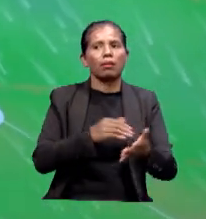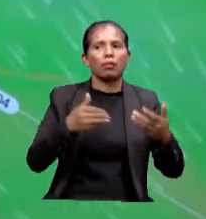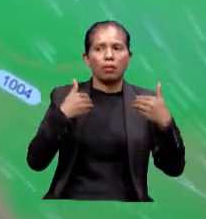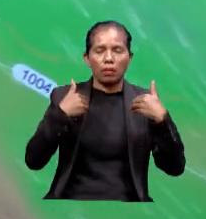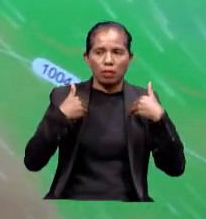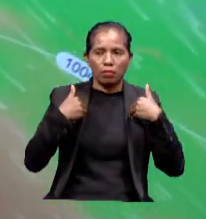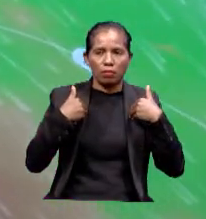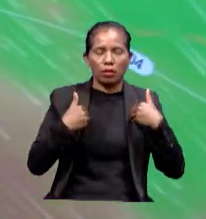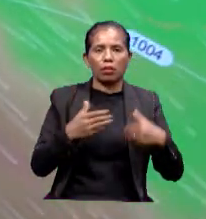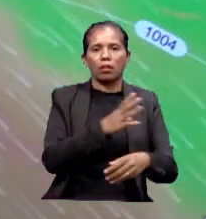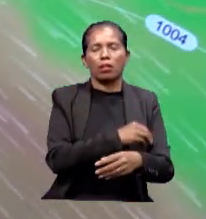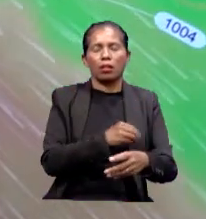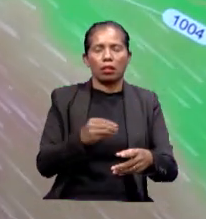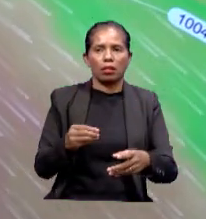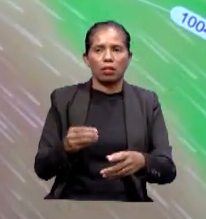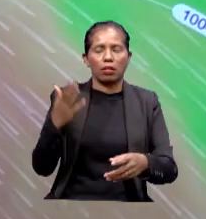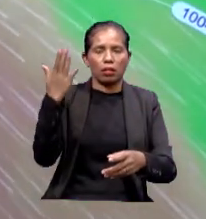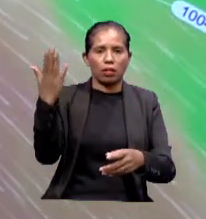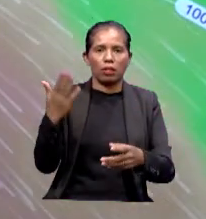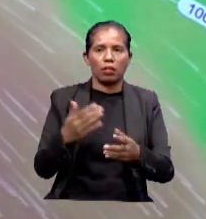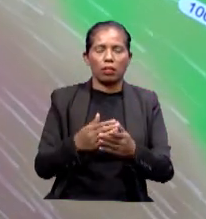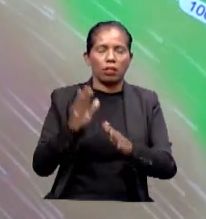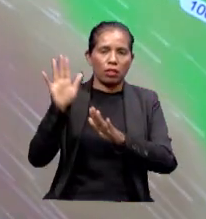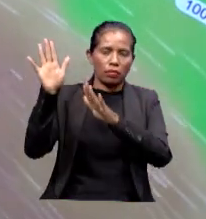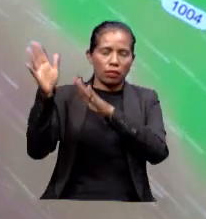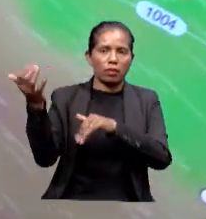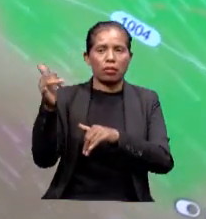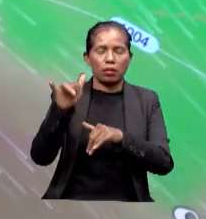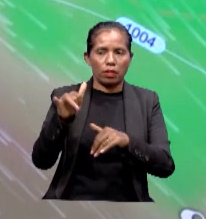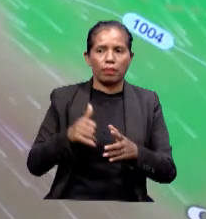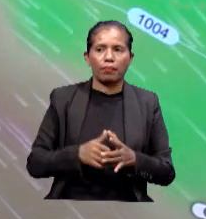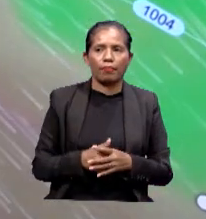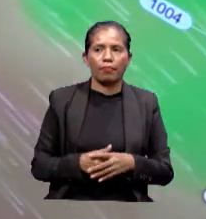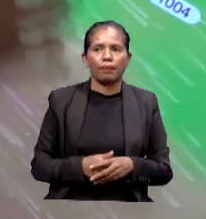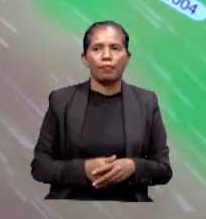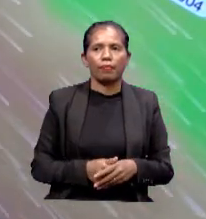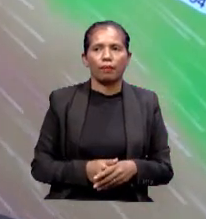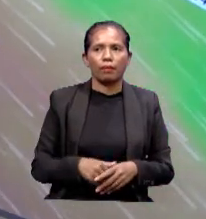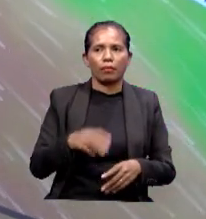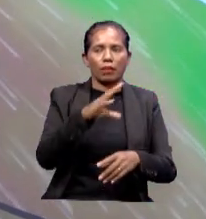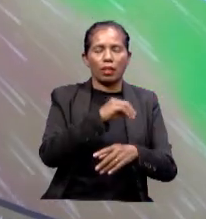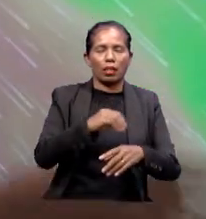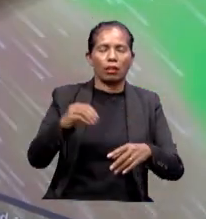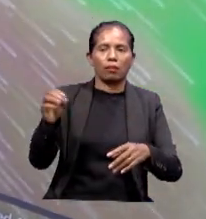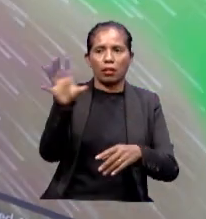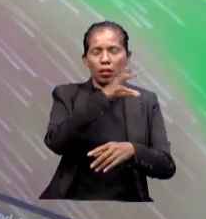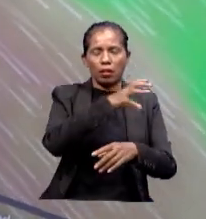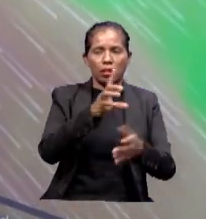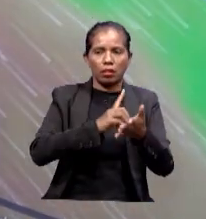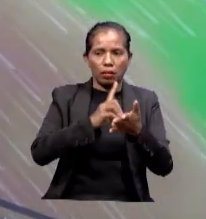localmente moderado e a parte liliu parte fohosira ba kondisau anin iha semana